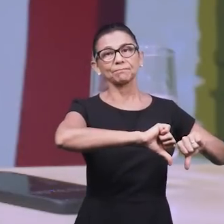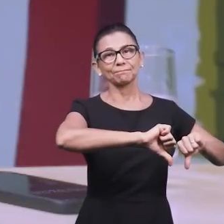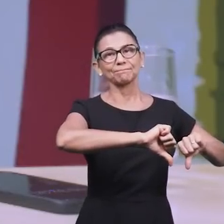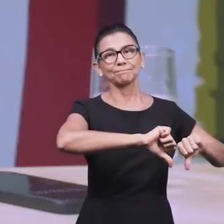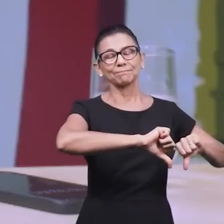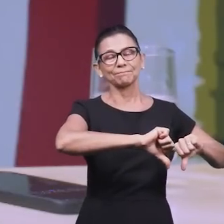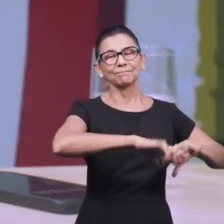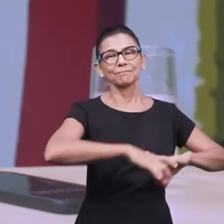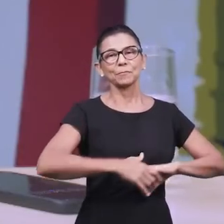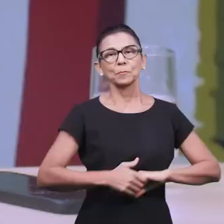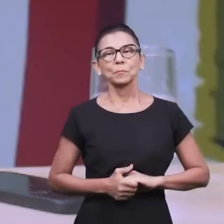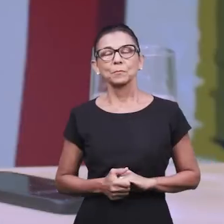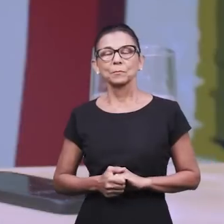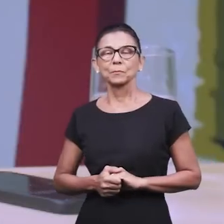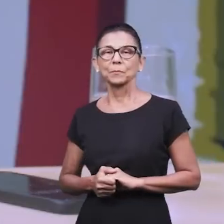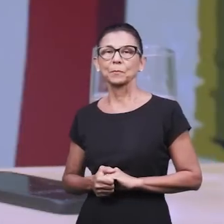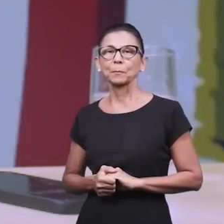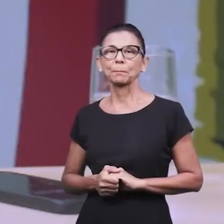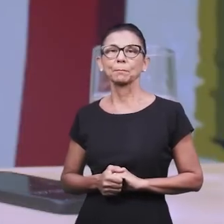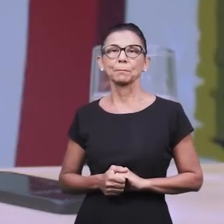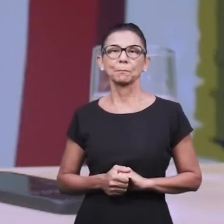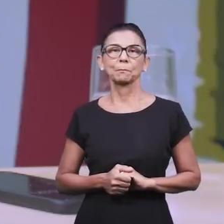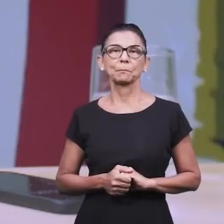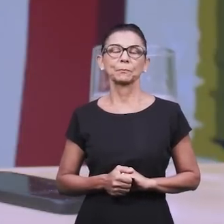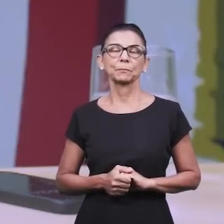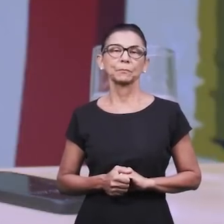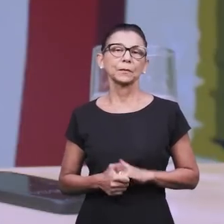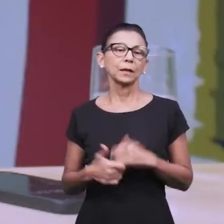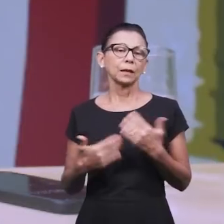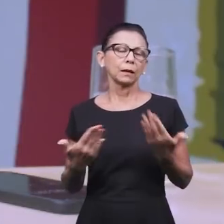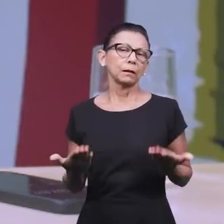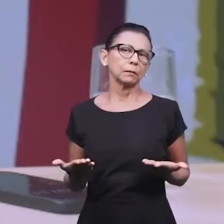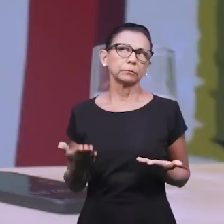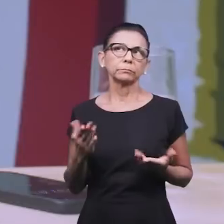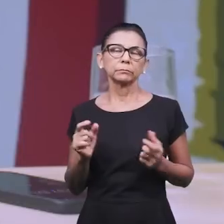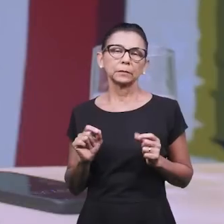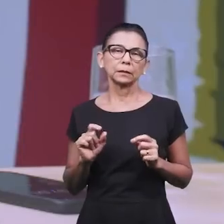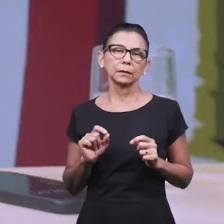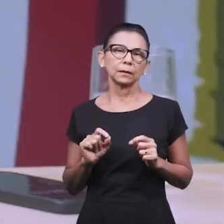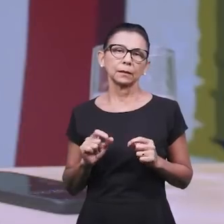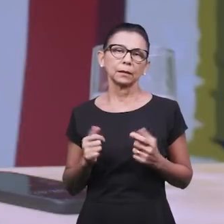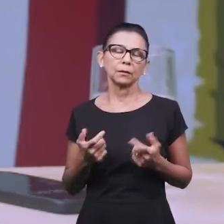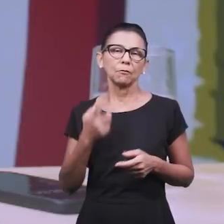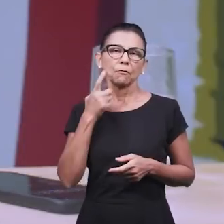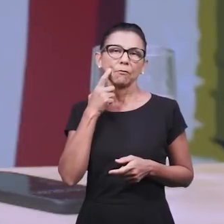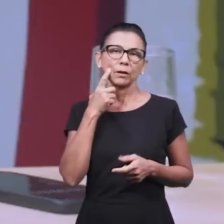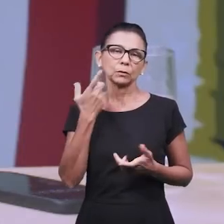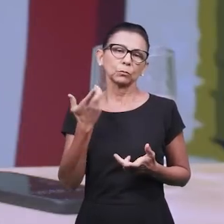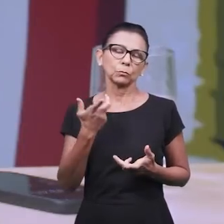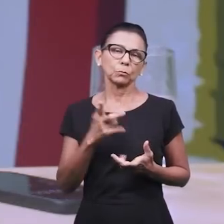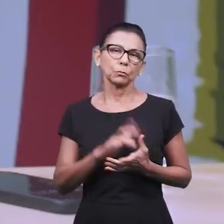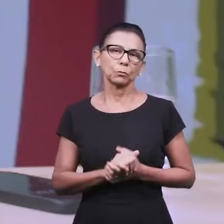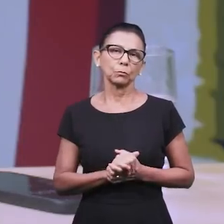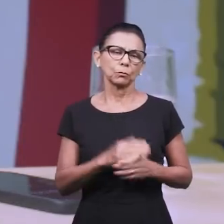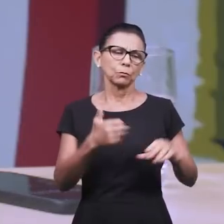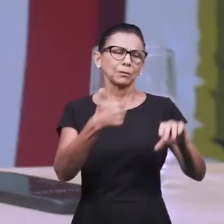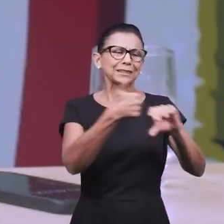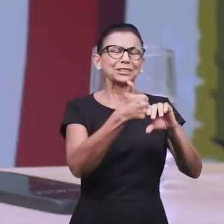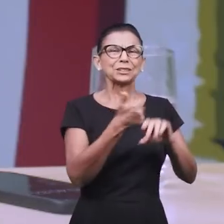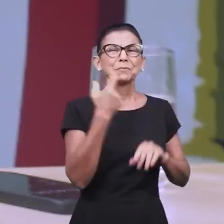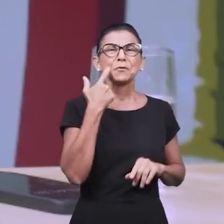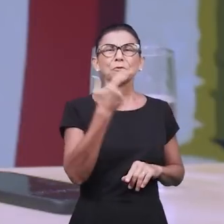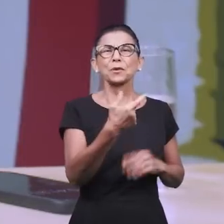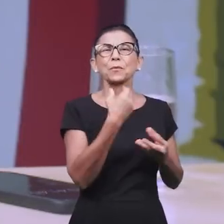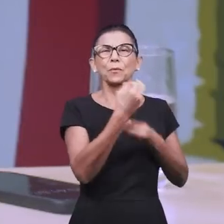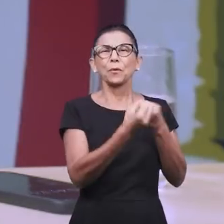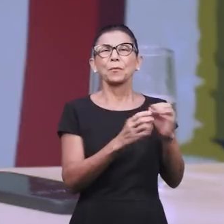essa palavra ela é extremamente adequada aos nossos dias em consideração aquilo que se vive, que o cristianismo